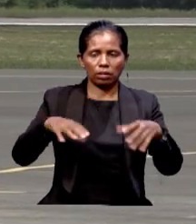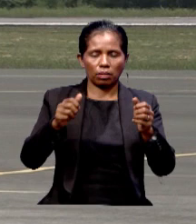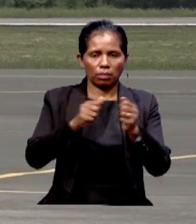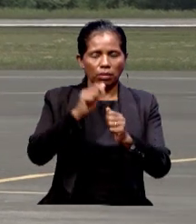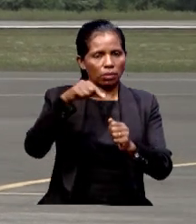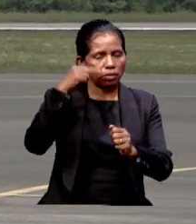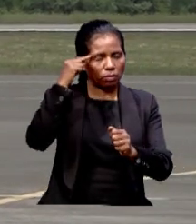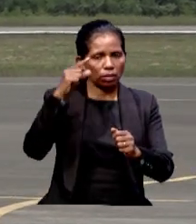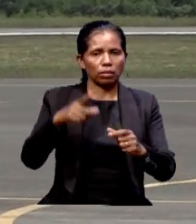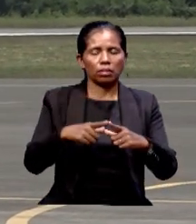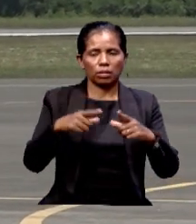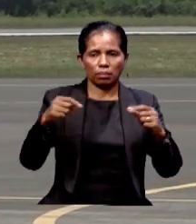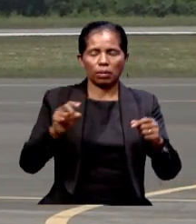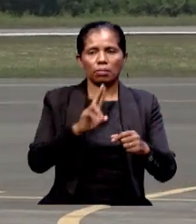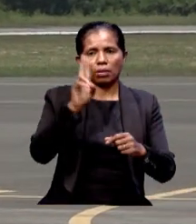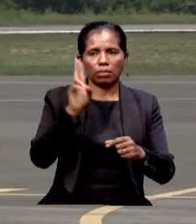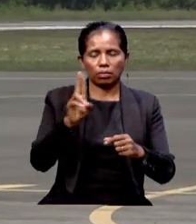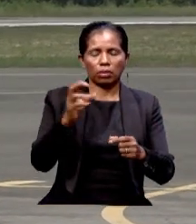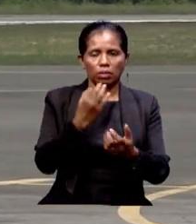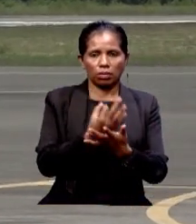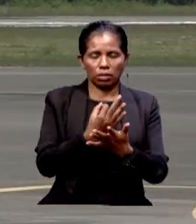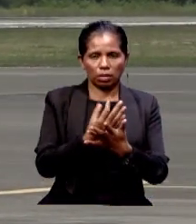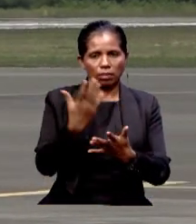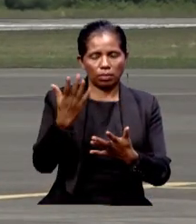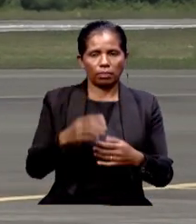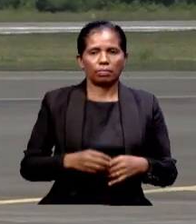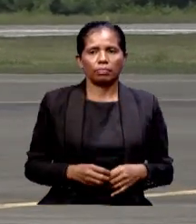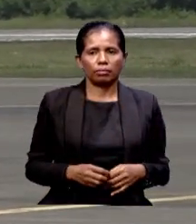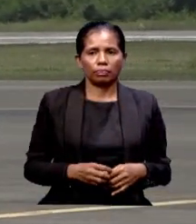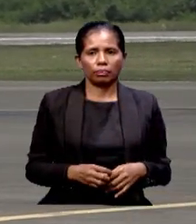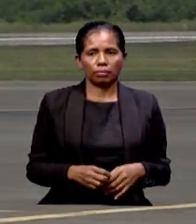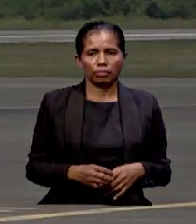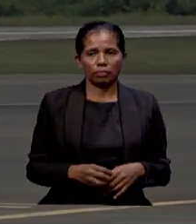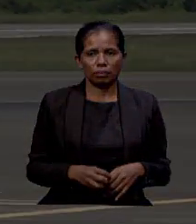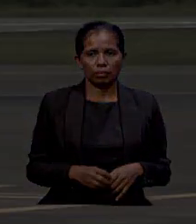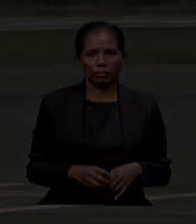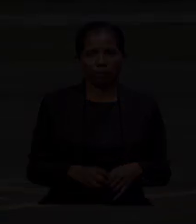Japão nune bel utiliza orçamento ne. Agustin da Costa, GMN.